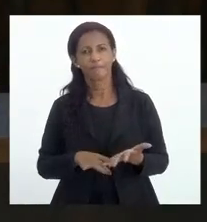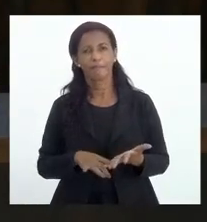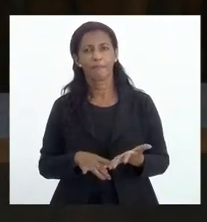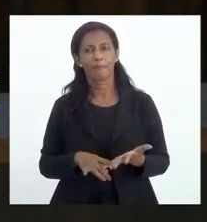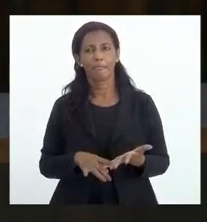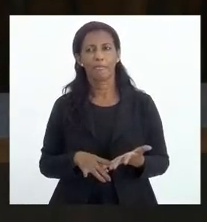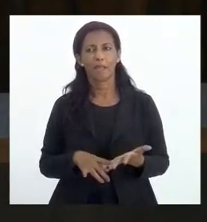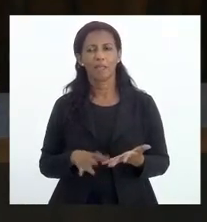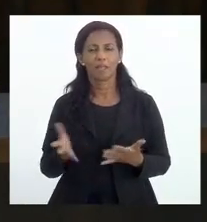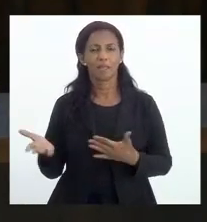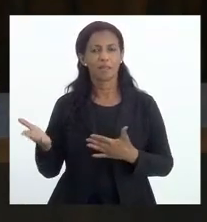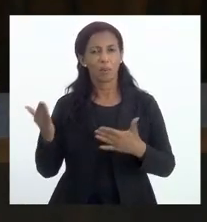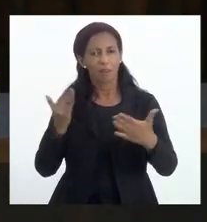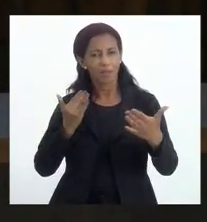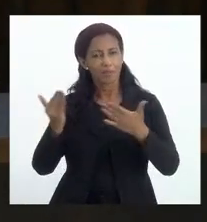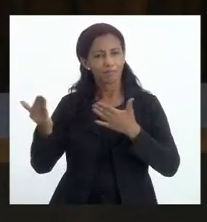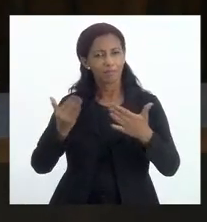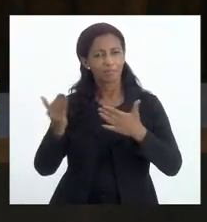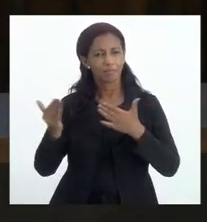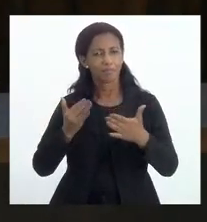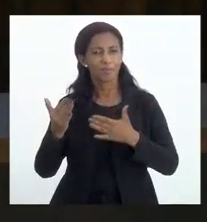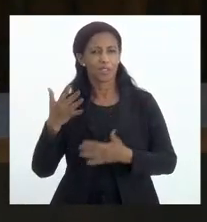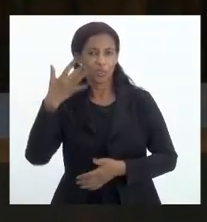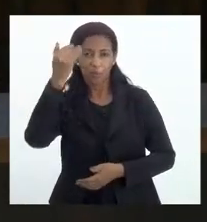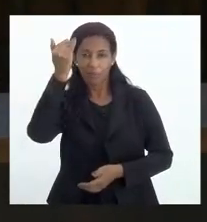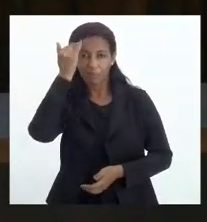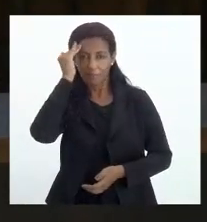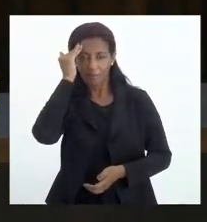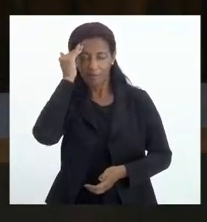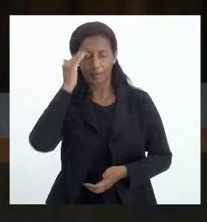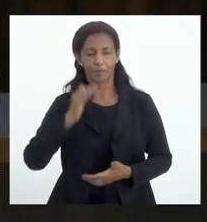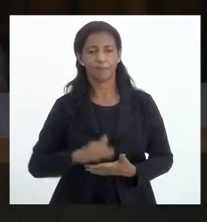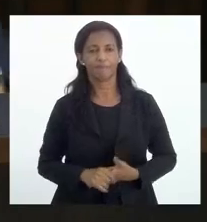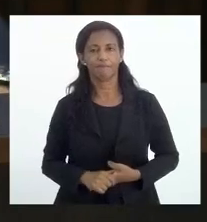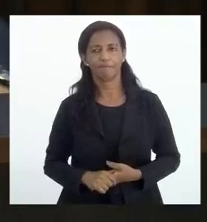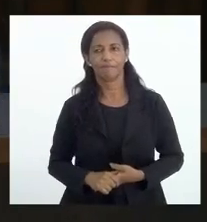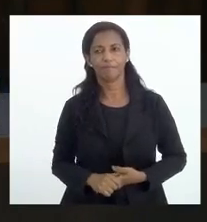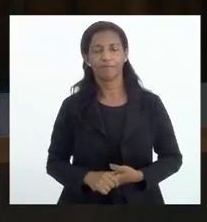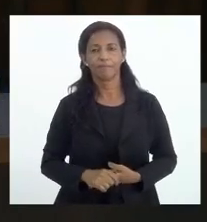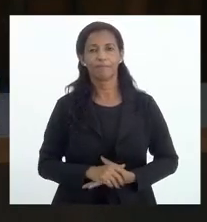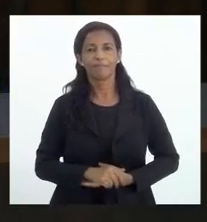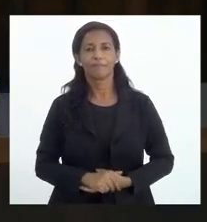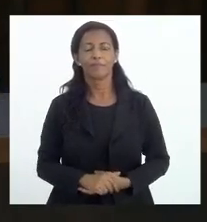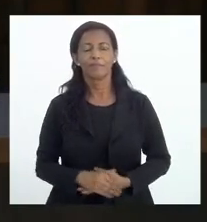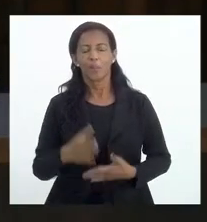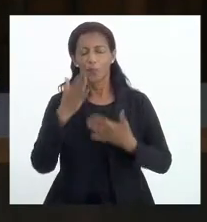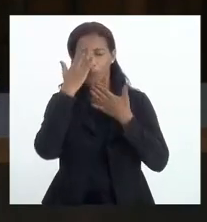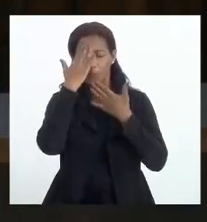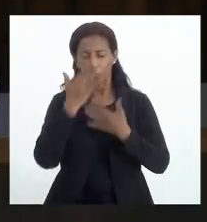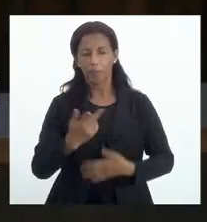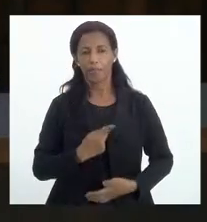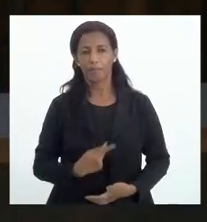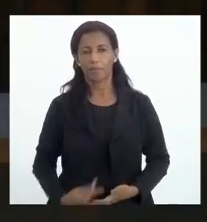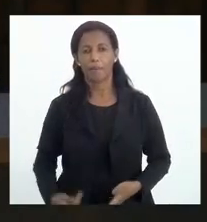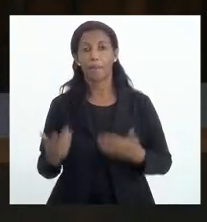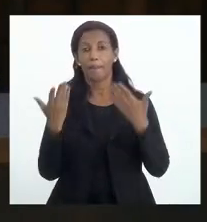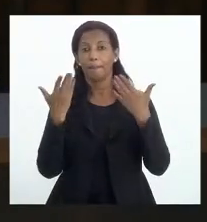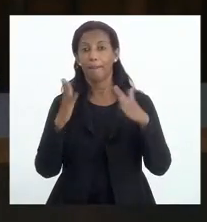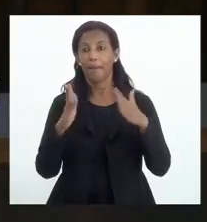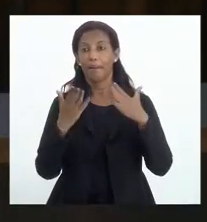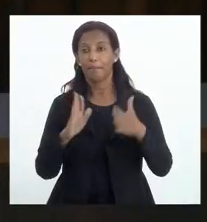mais elucidativas para que a gente possa formar a convicção e sustentar aqui qualquer argumentação. Muito obrigado, presidente. Parabéns